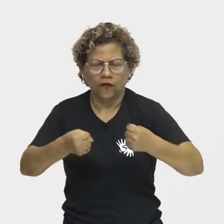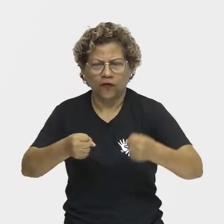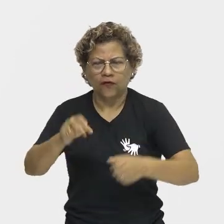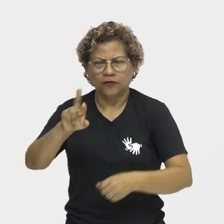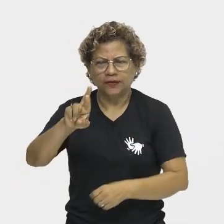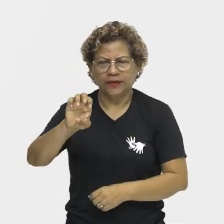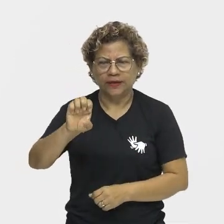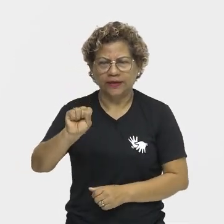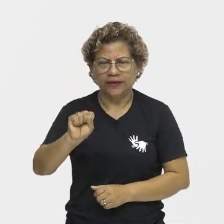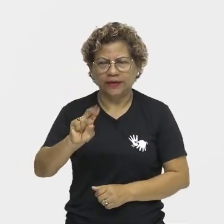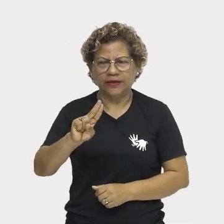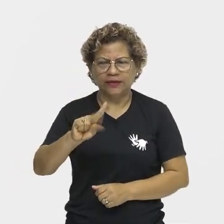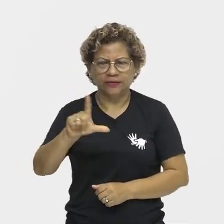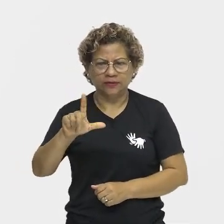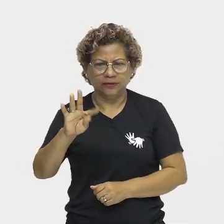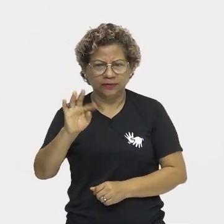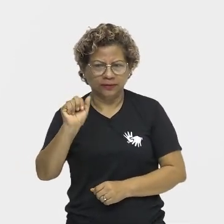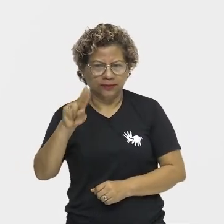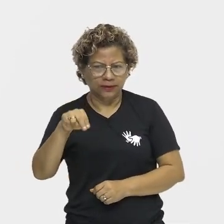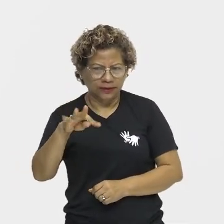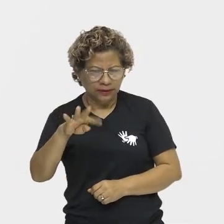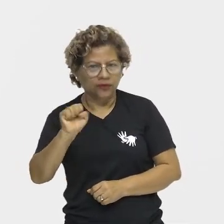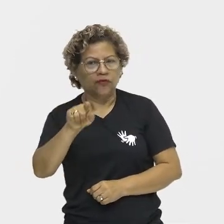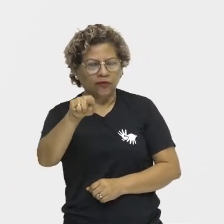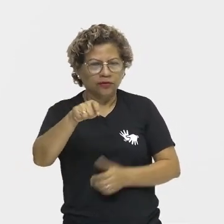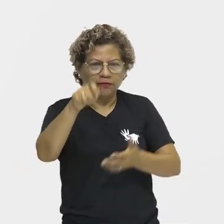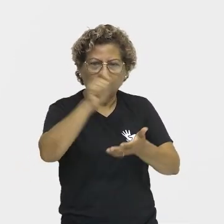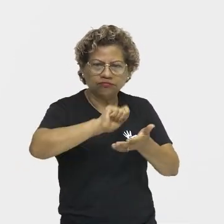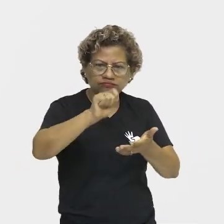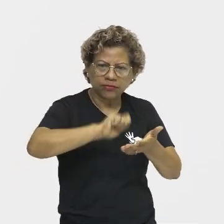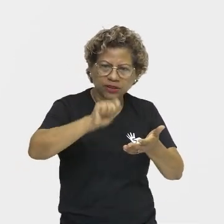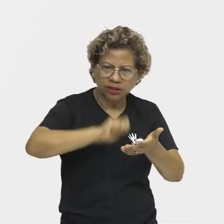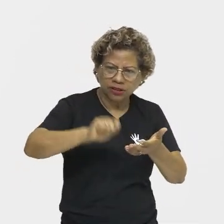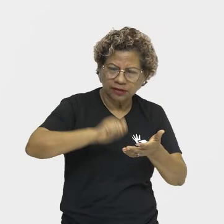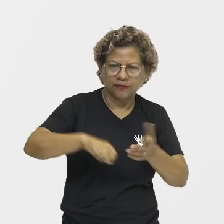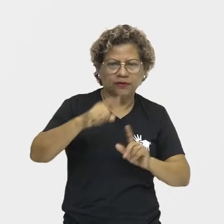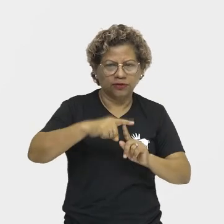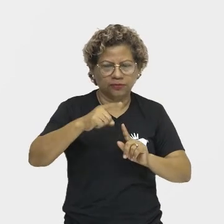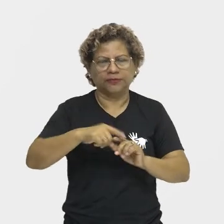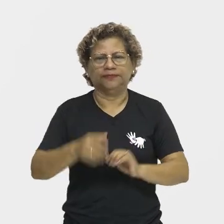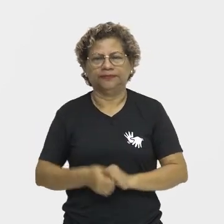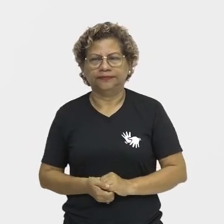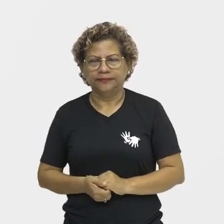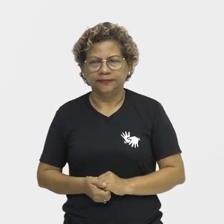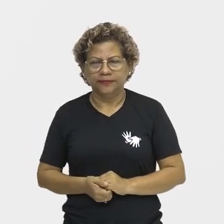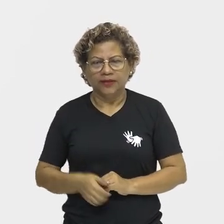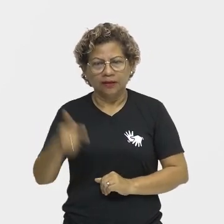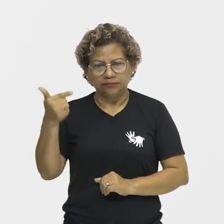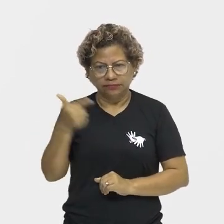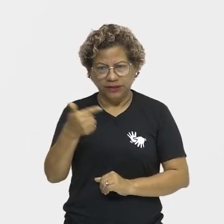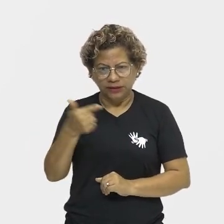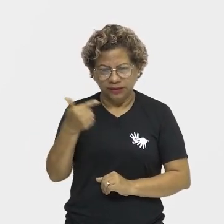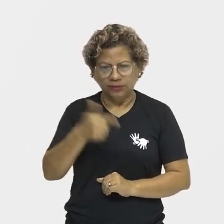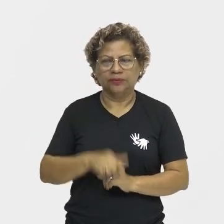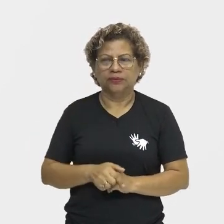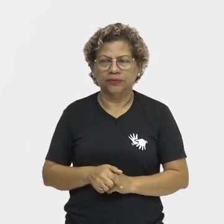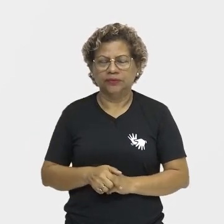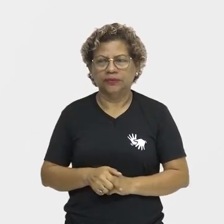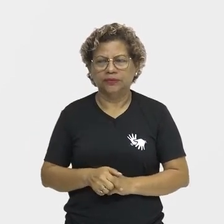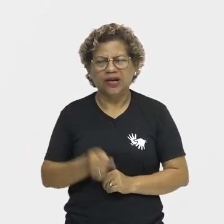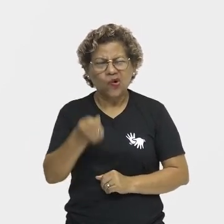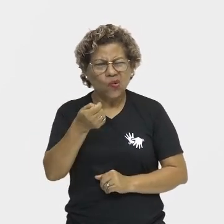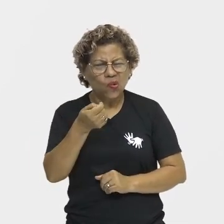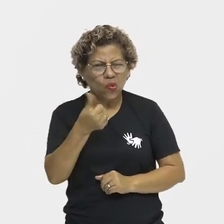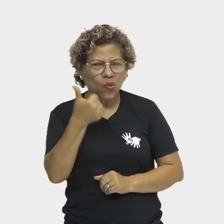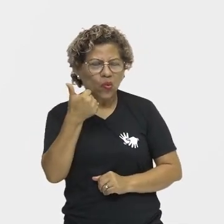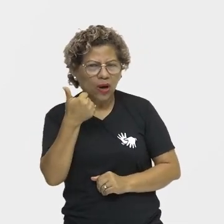uma pergunta. Você vai aí colocar, escrever qual é a definição da força resultante. Já a questão número 2 é muito parecida com o